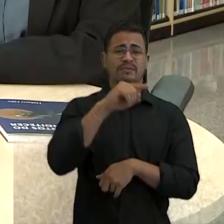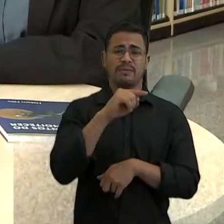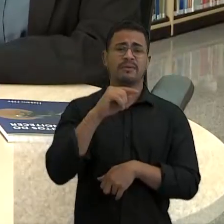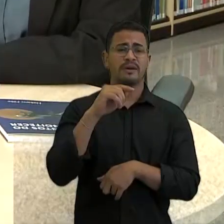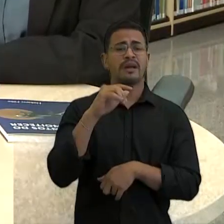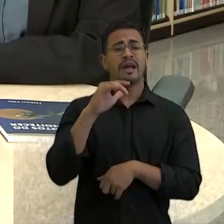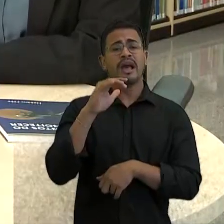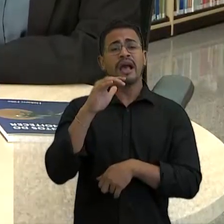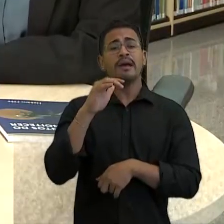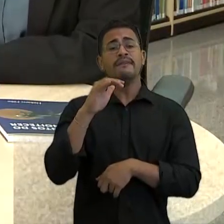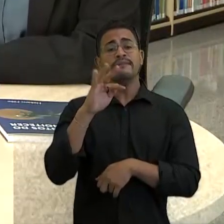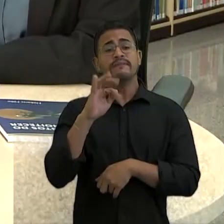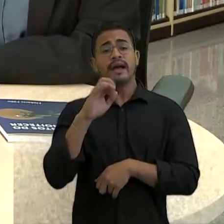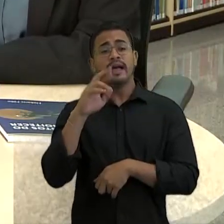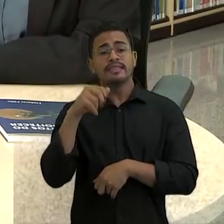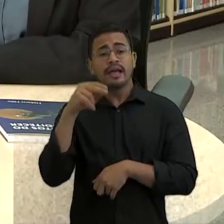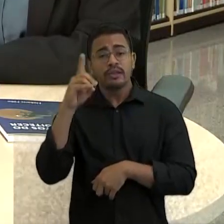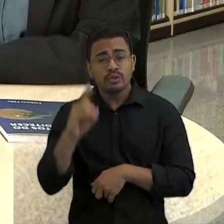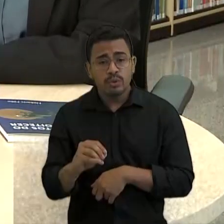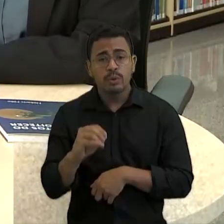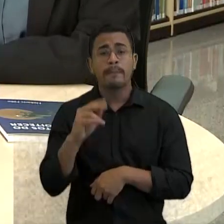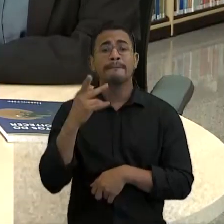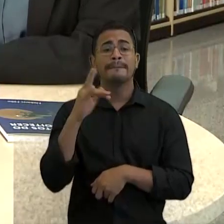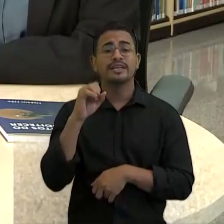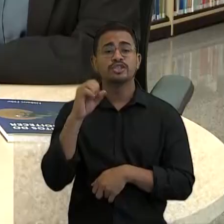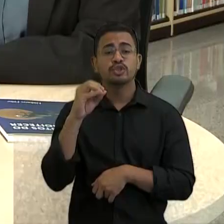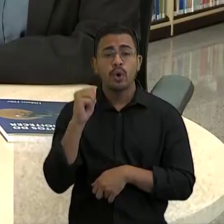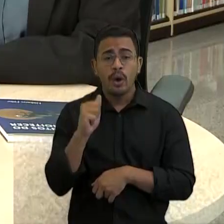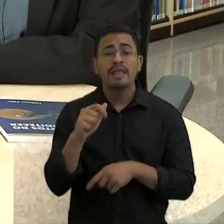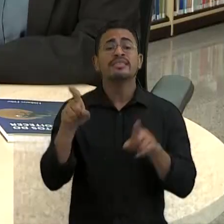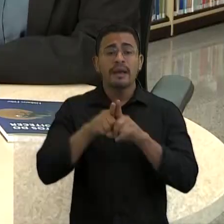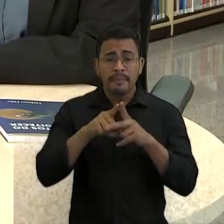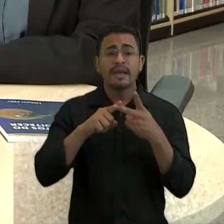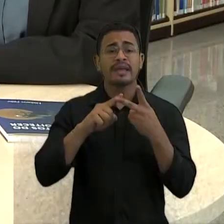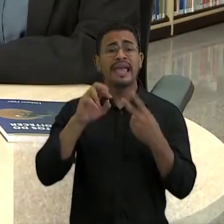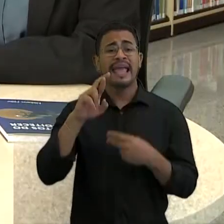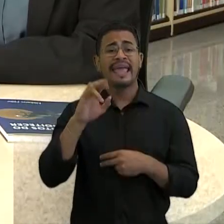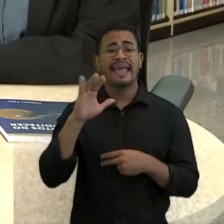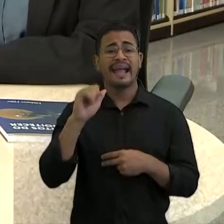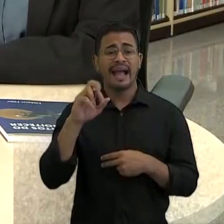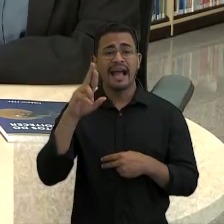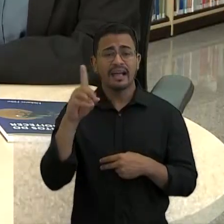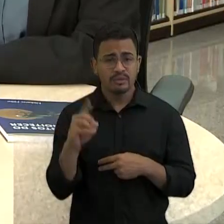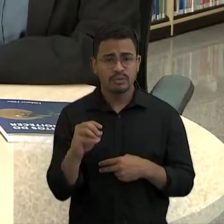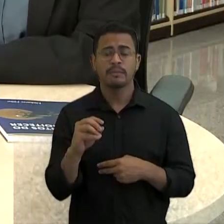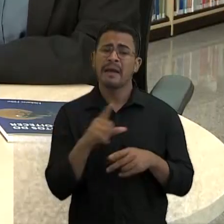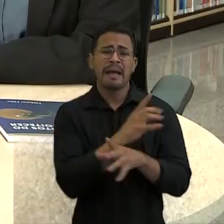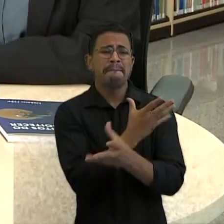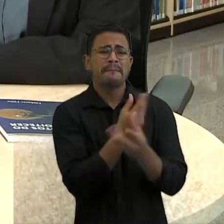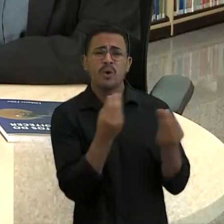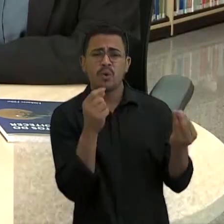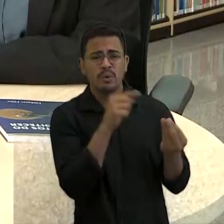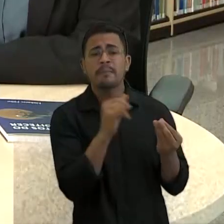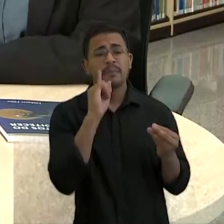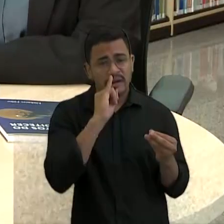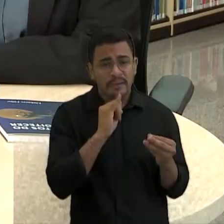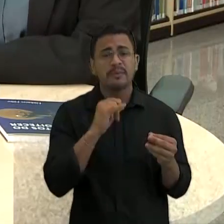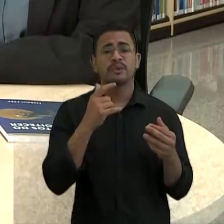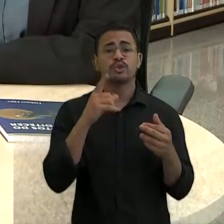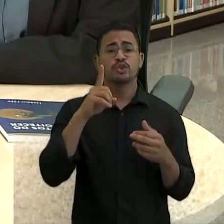Cassiano Ricardo, mas muitos outros poetas também, inclusive Drummond. O meu texto aqui